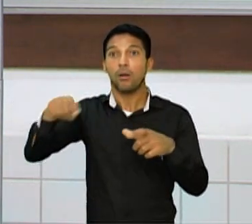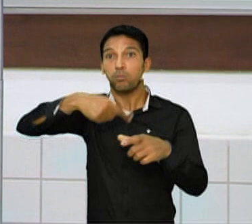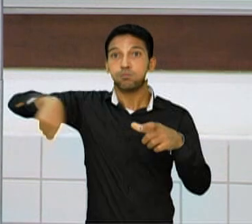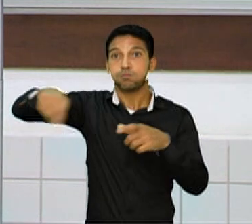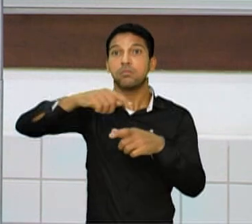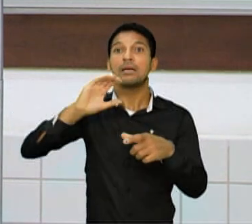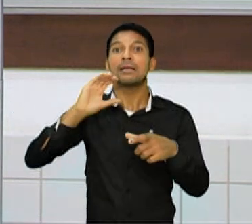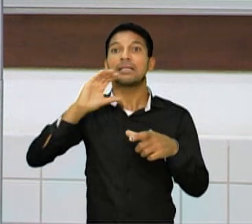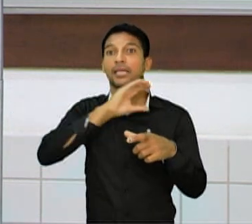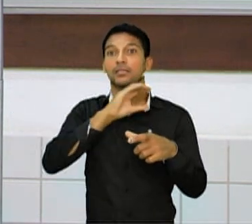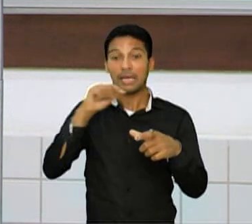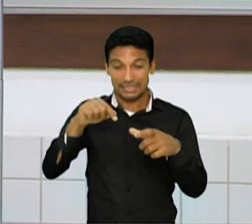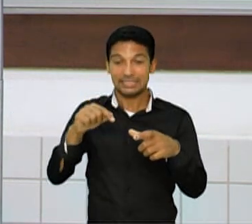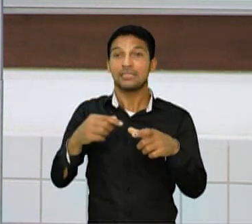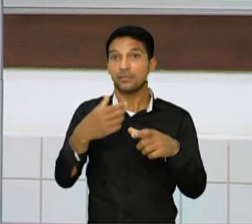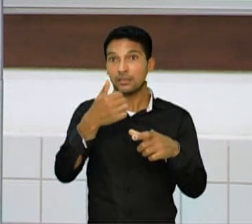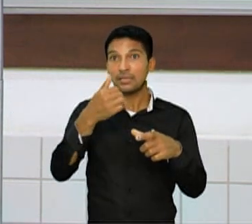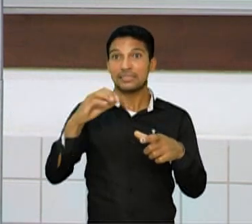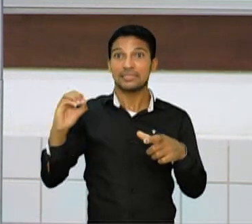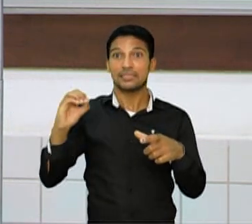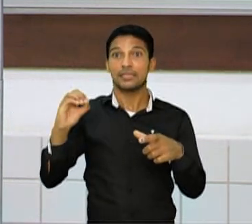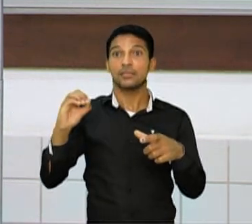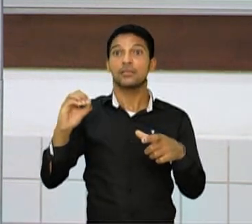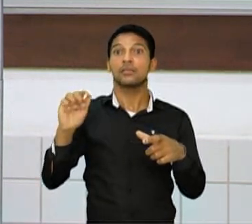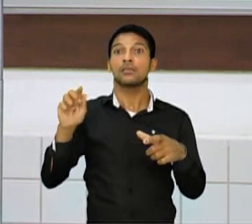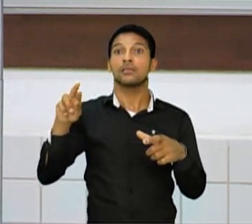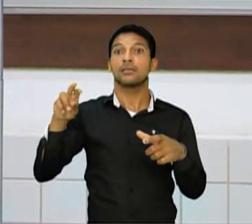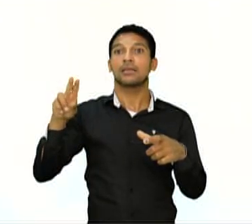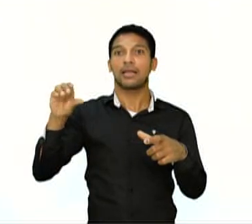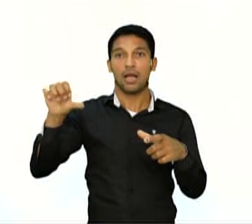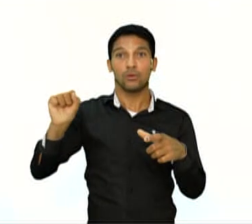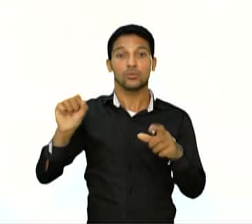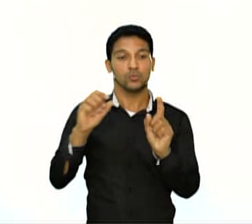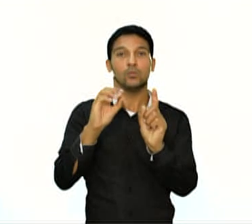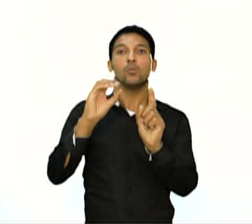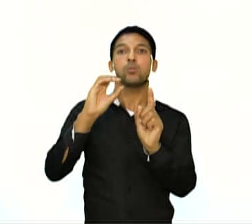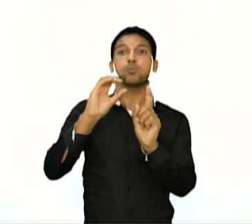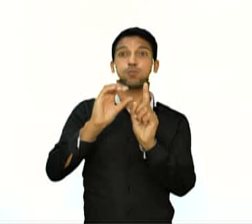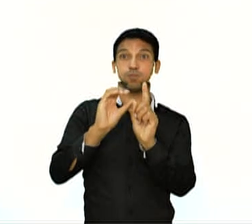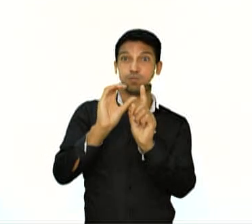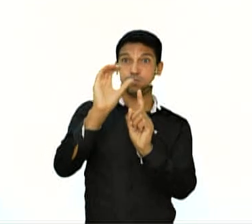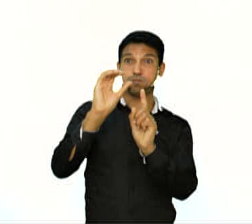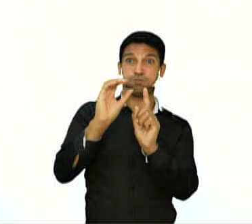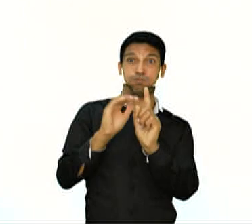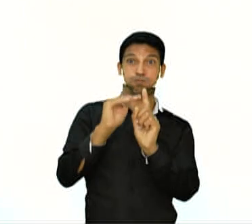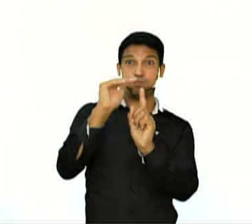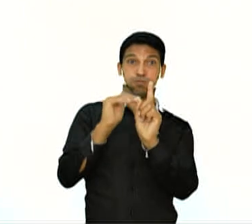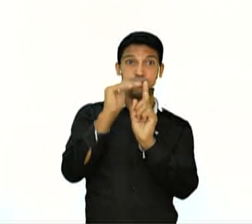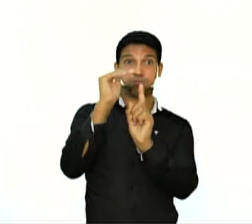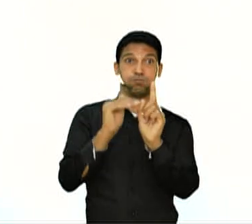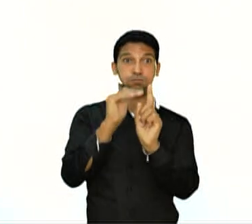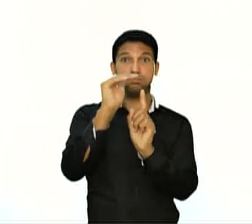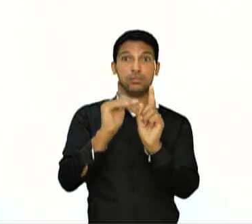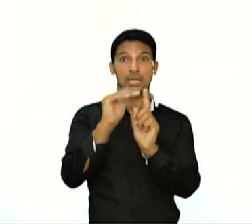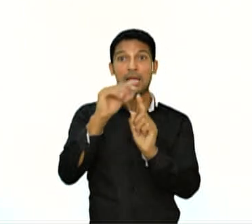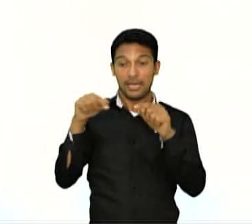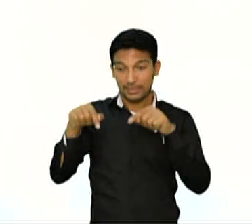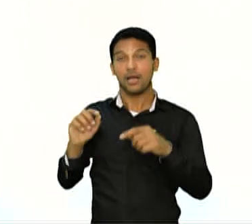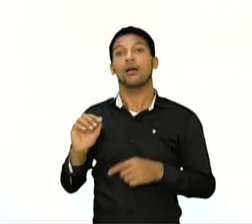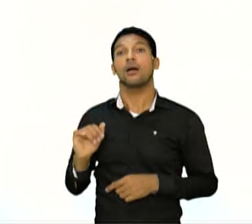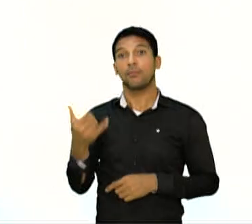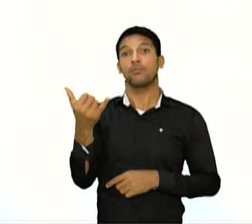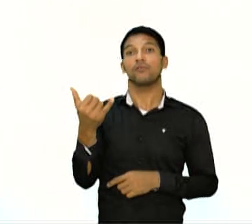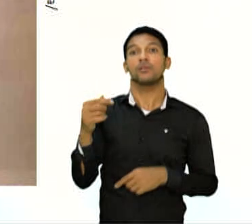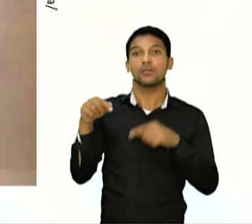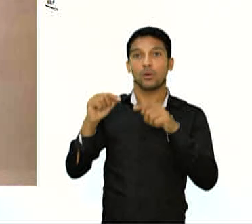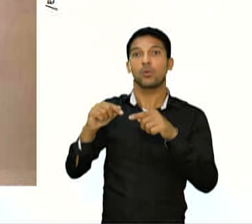entra em ebulição e esse movimento pode ser aproveitado para também movimentar uma turbina, o que vai